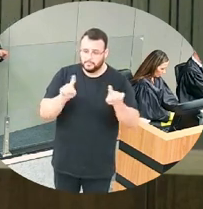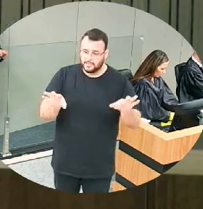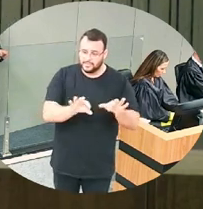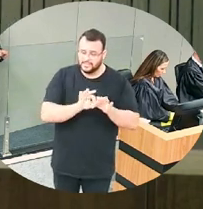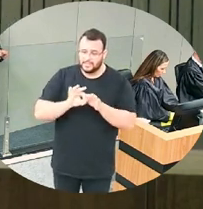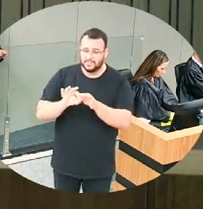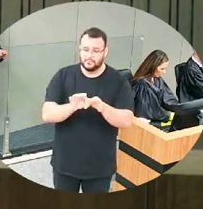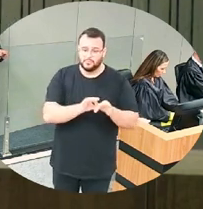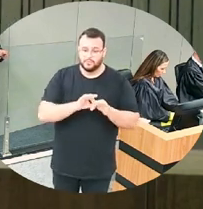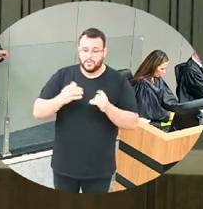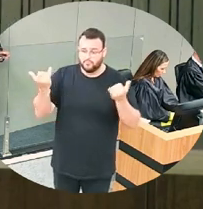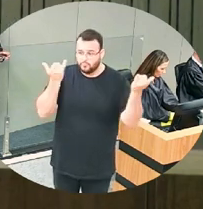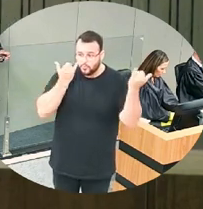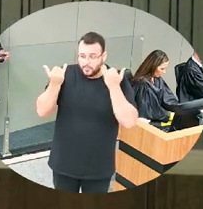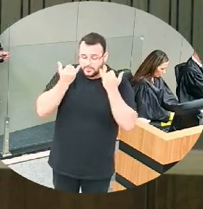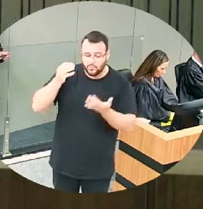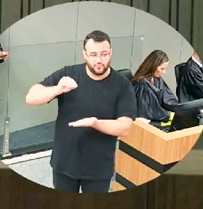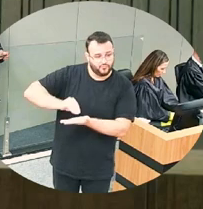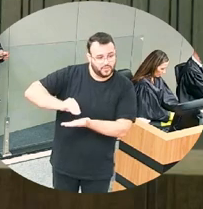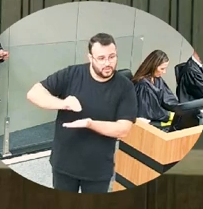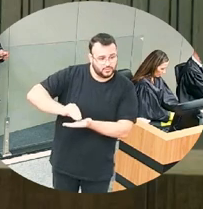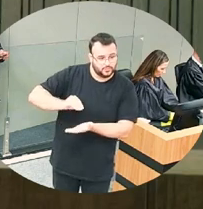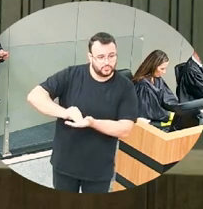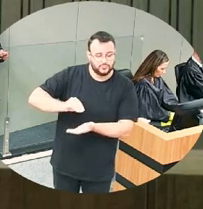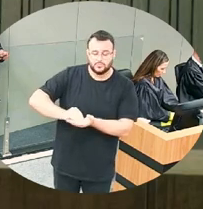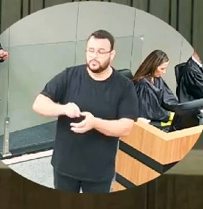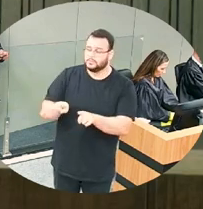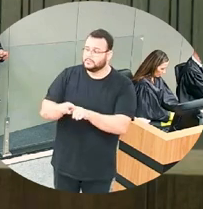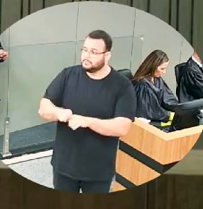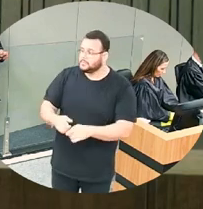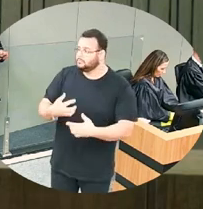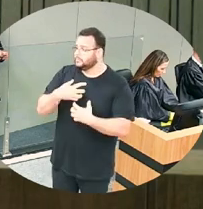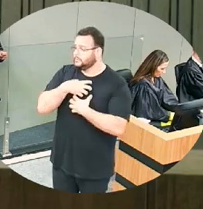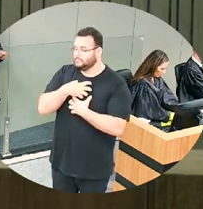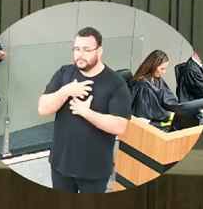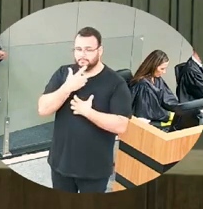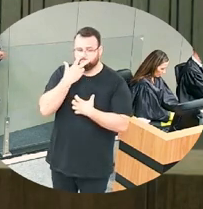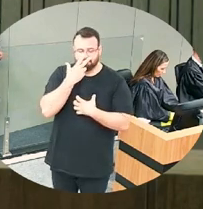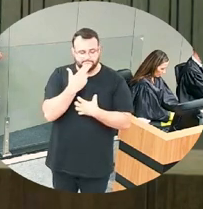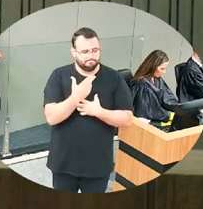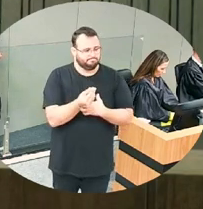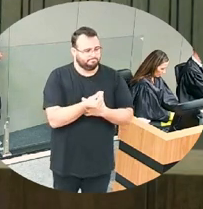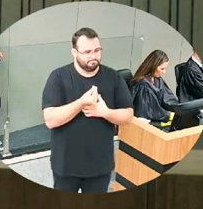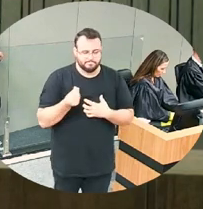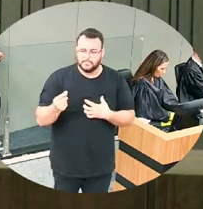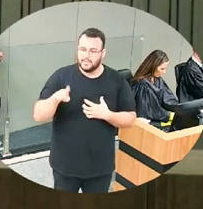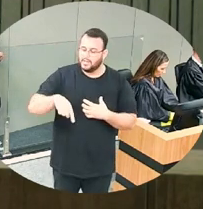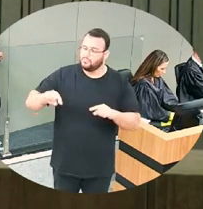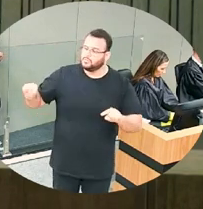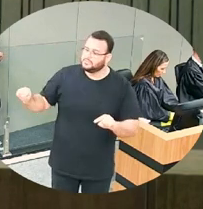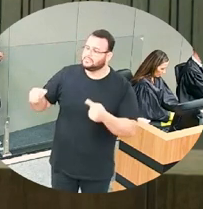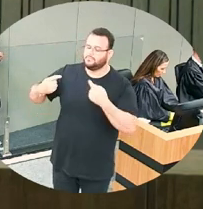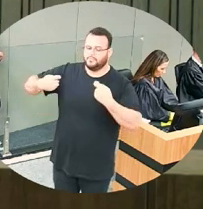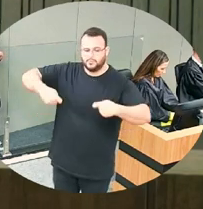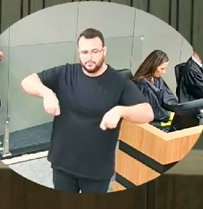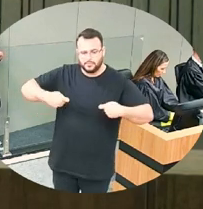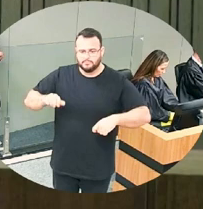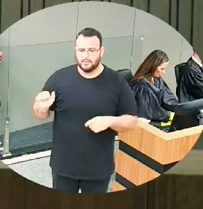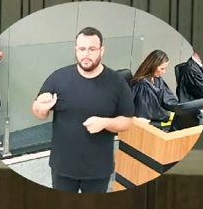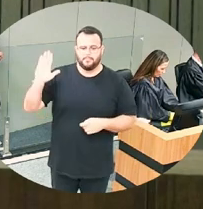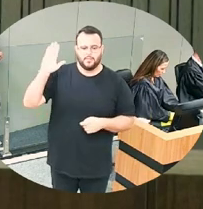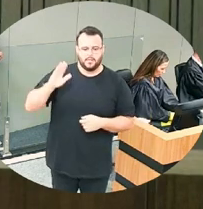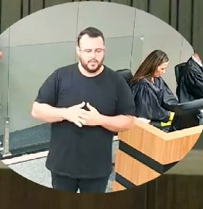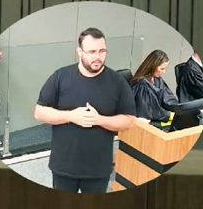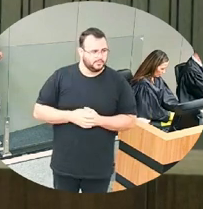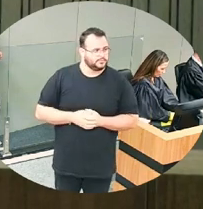igualmente da desinformação acentuada com espíritos Nem sempre desarmados é Um Desafio que passa a exigir muito